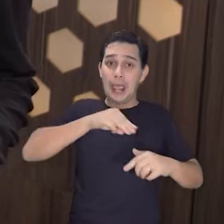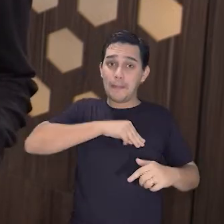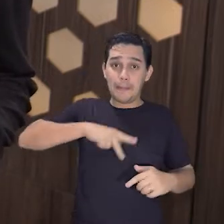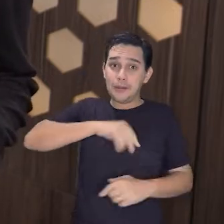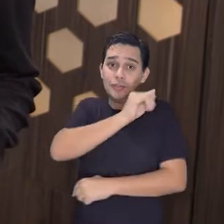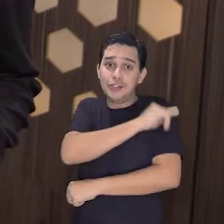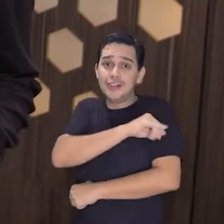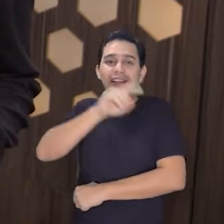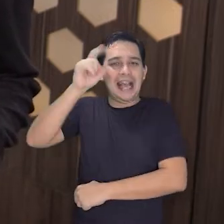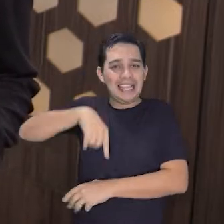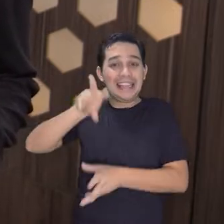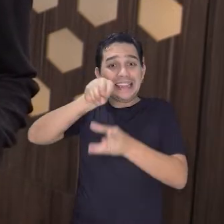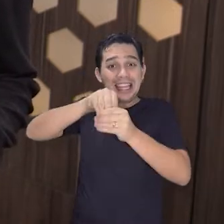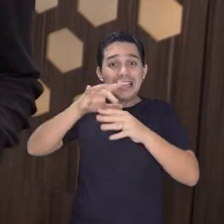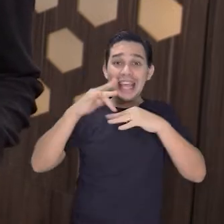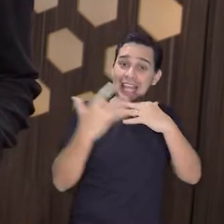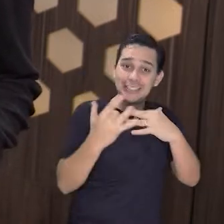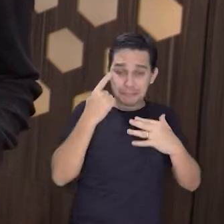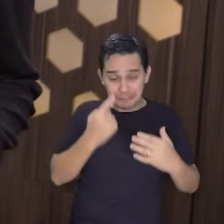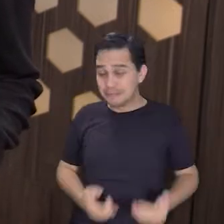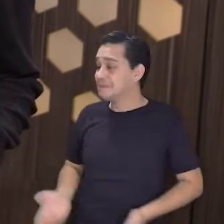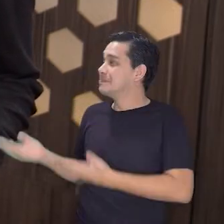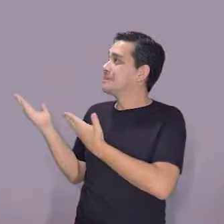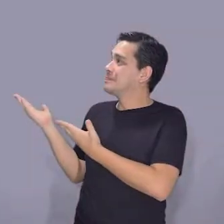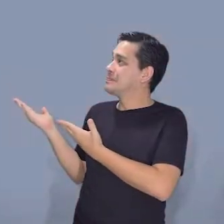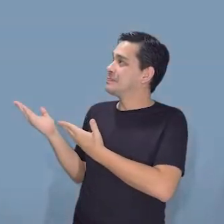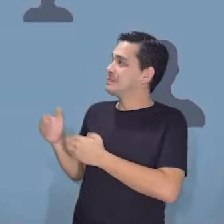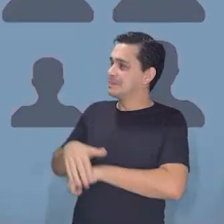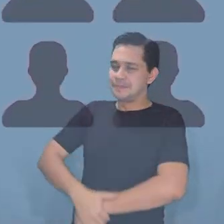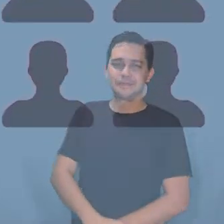Ministério Público do Estado do Rio de Janeiro. Acompanhe!